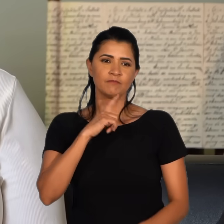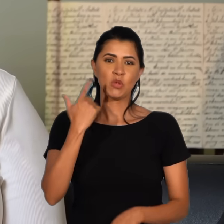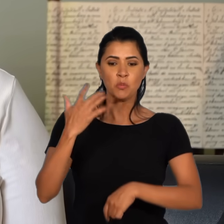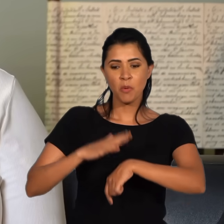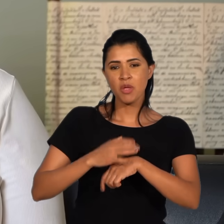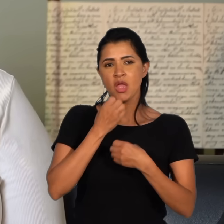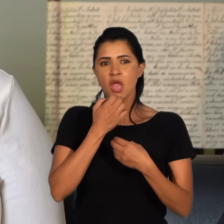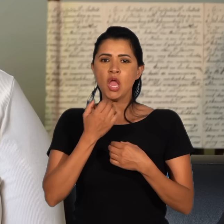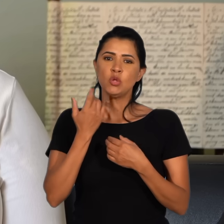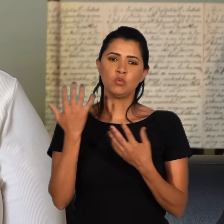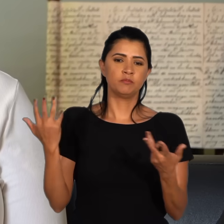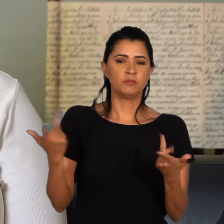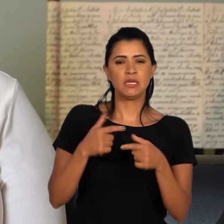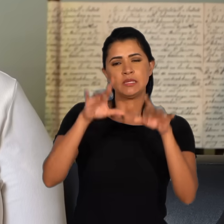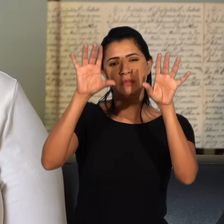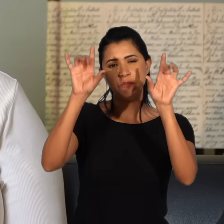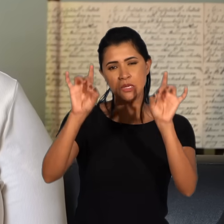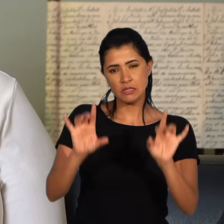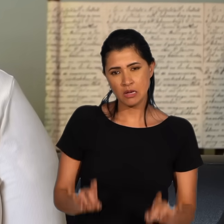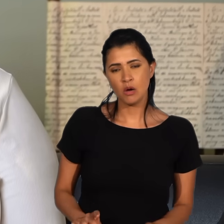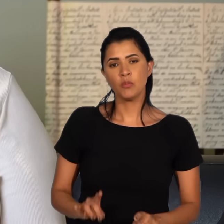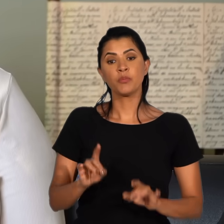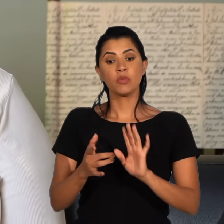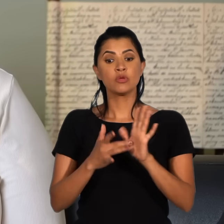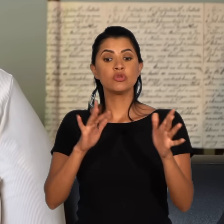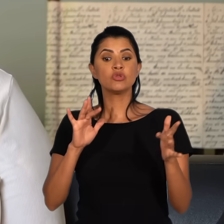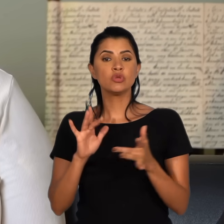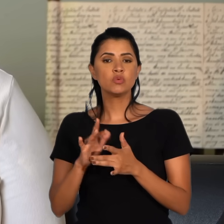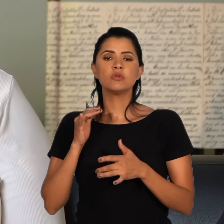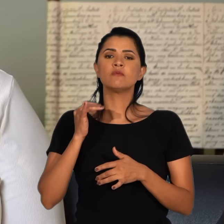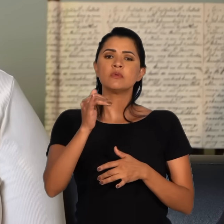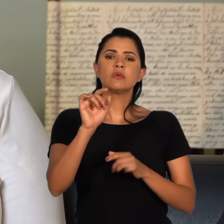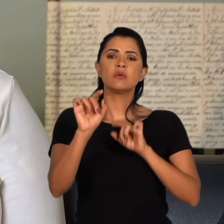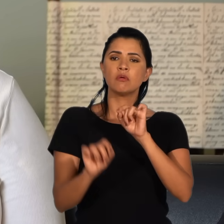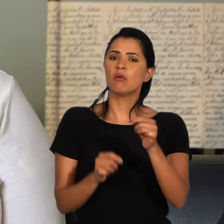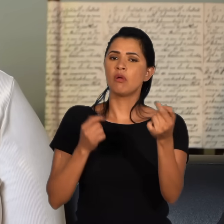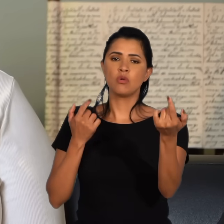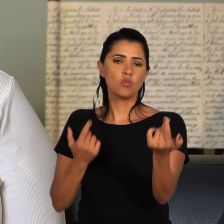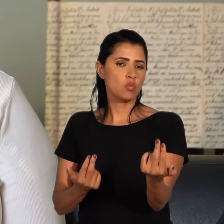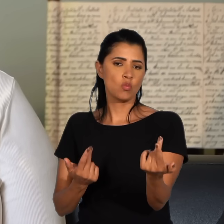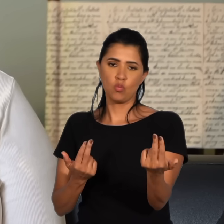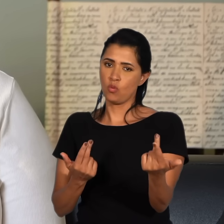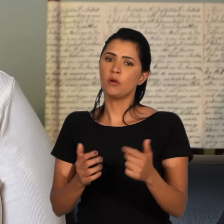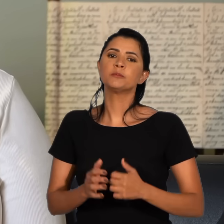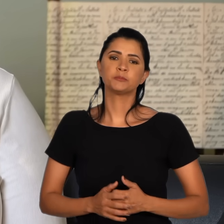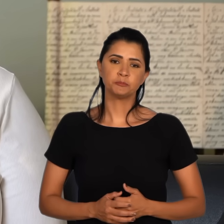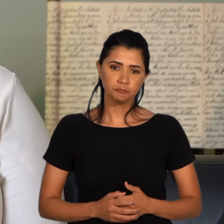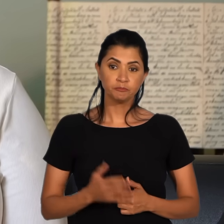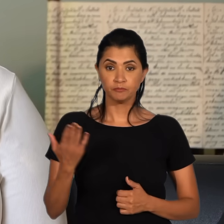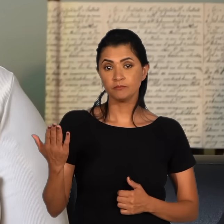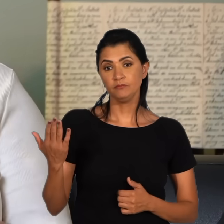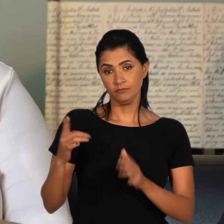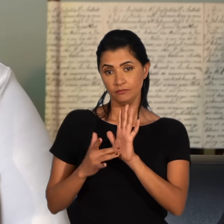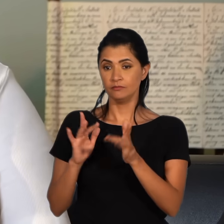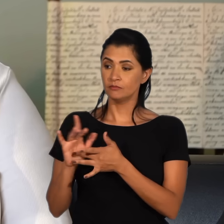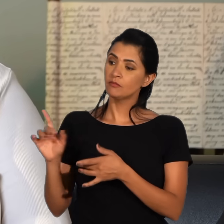nossos pequenos momentos ou grandes momentos de Glória né e o Que Jesus quis dizer foi foi mais ou menos isso mesmo